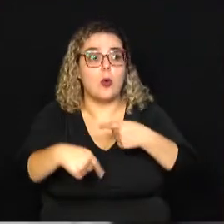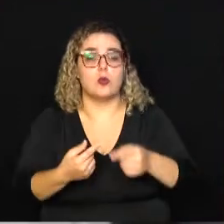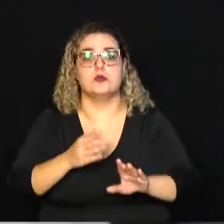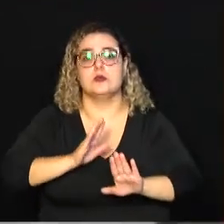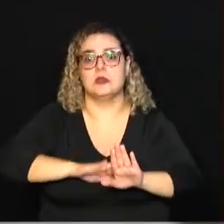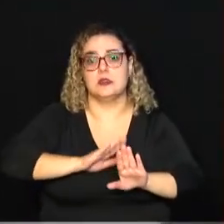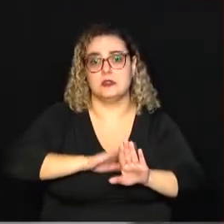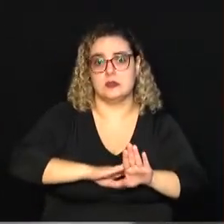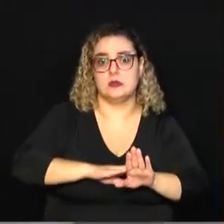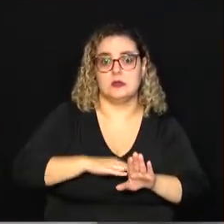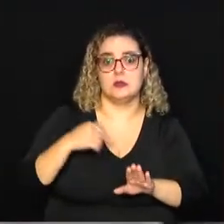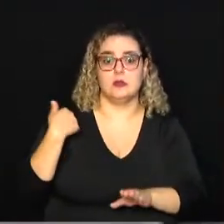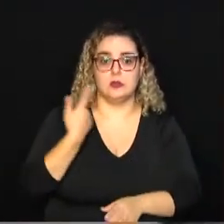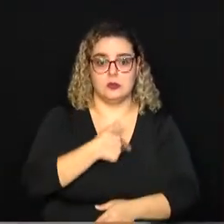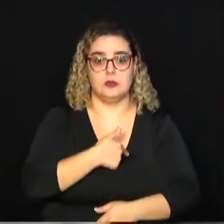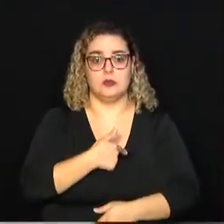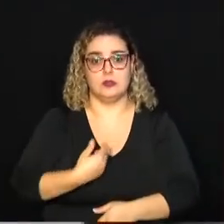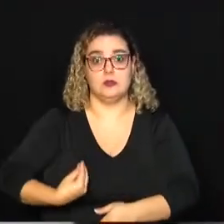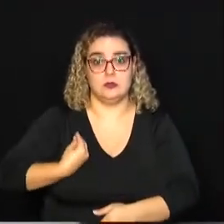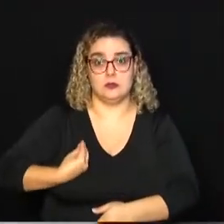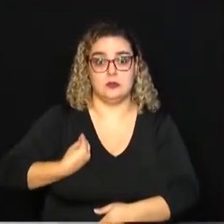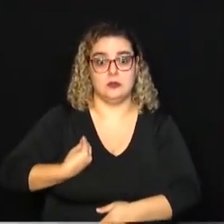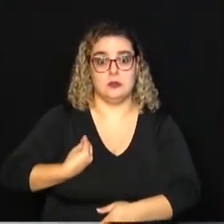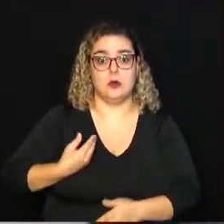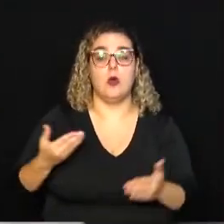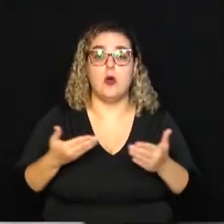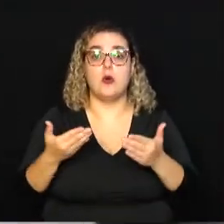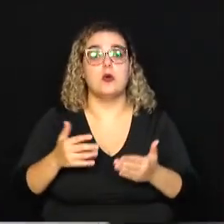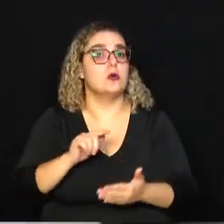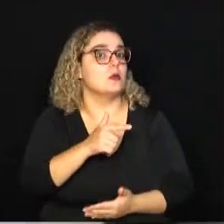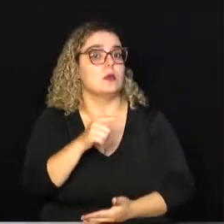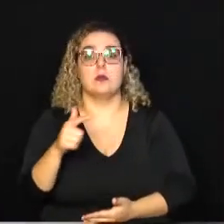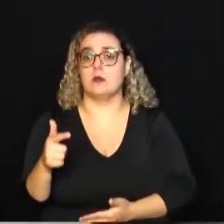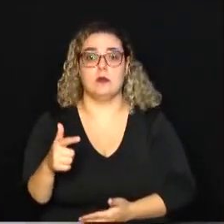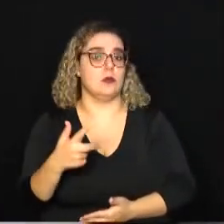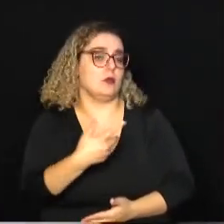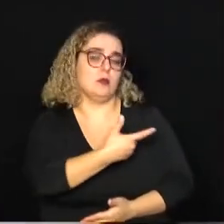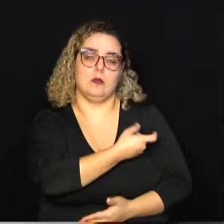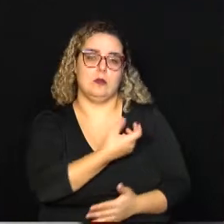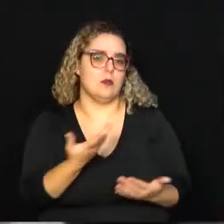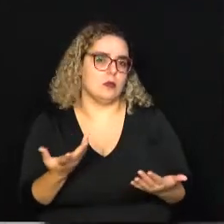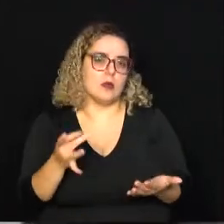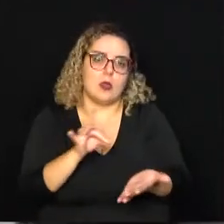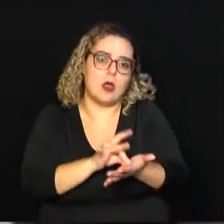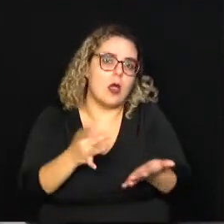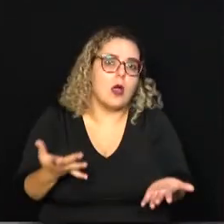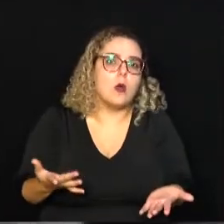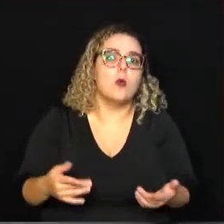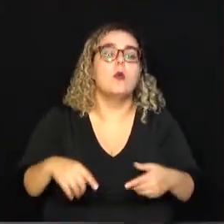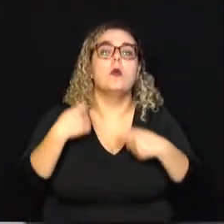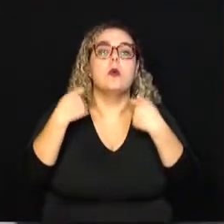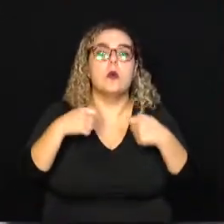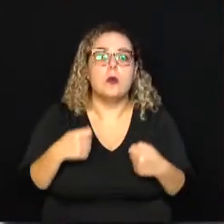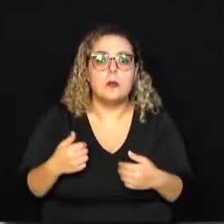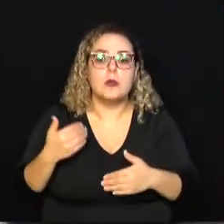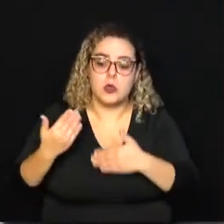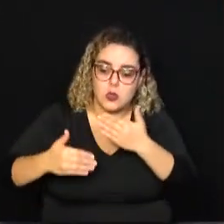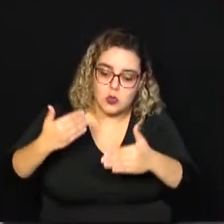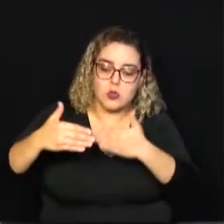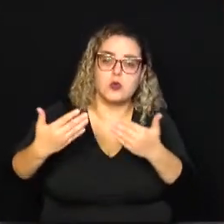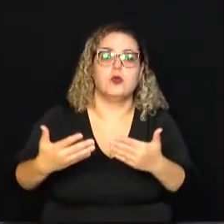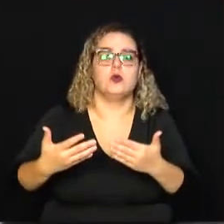essa crise que nós não estamos vivendo hoje, ainda sem o respaldo da vacinação em massa. É um fato. E nós precisamos continuar